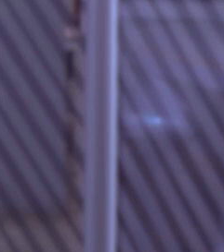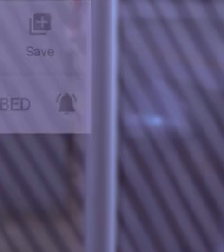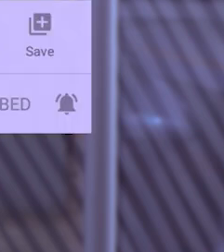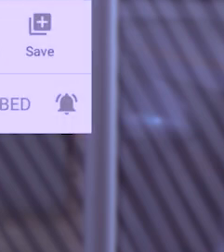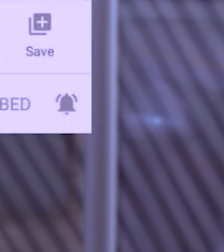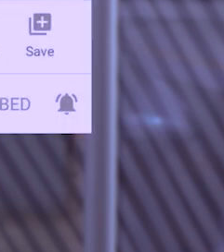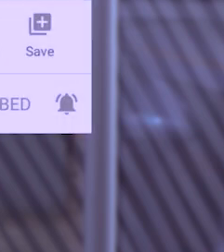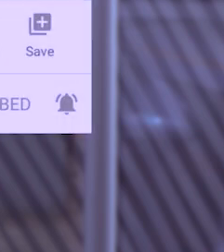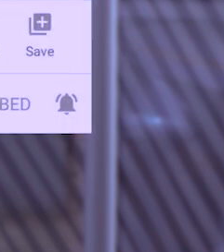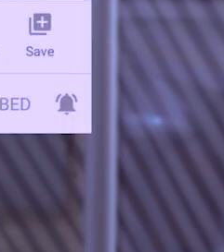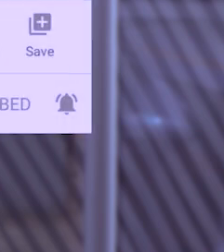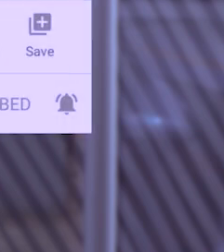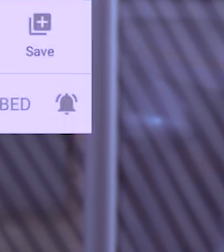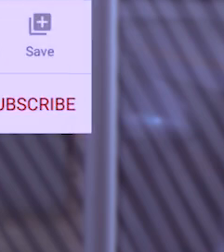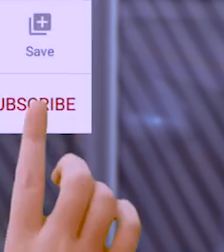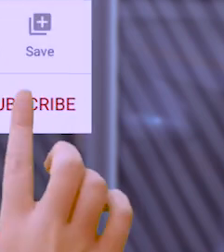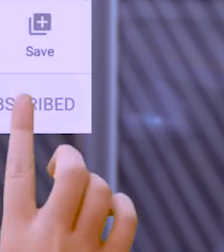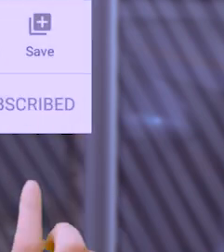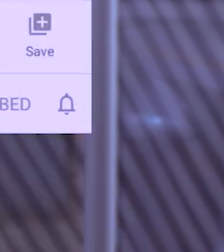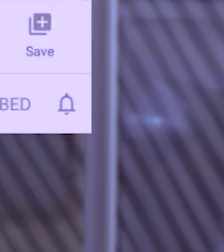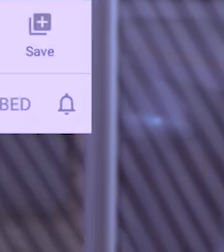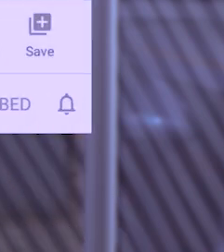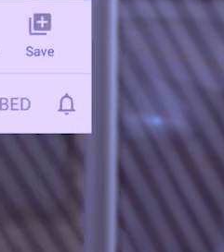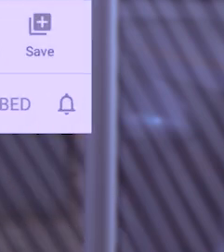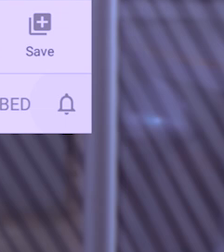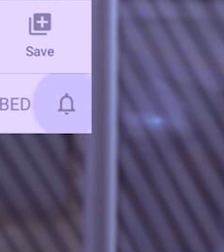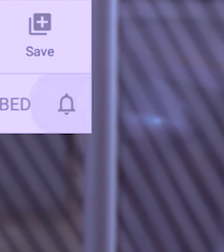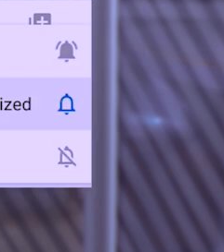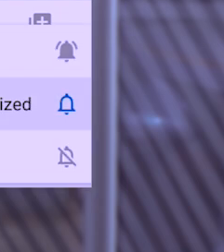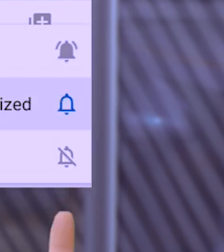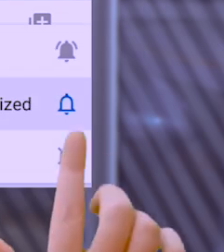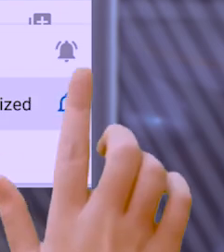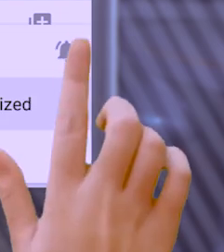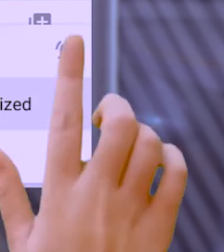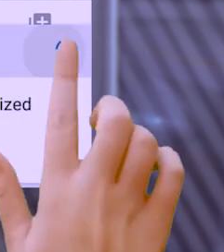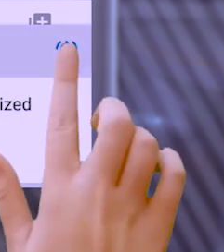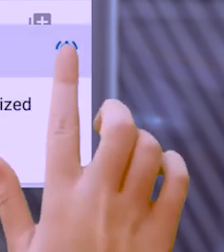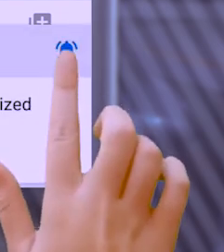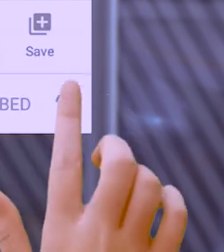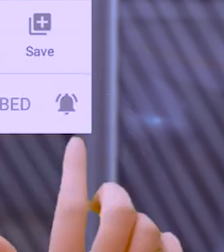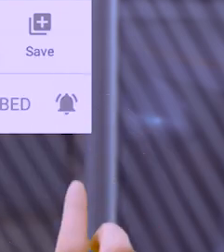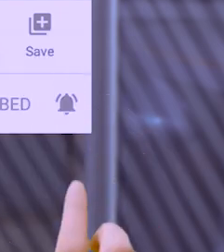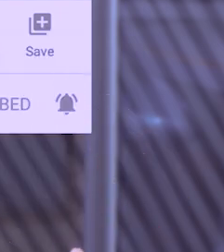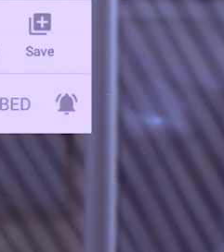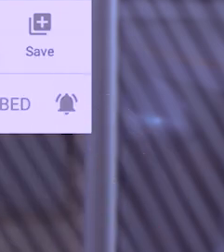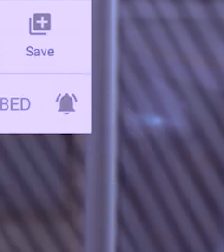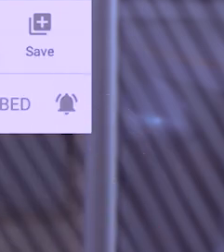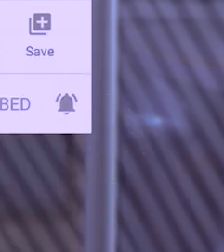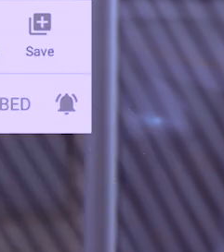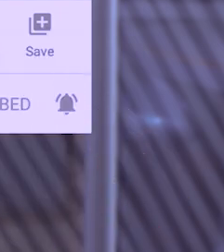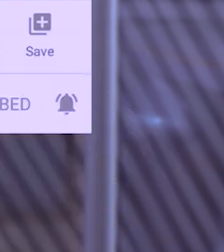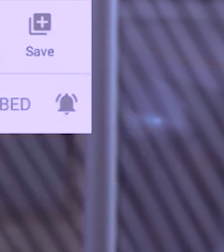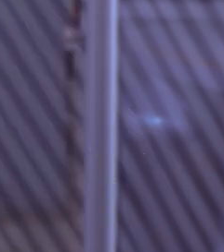Before you watch this video, don't forget to like and subscribe to Social Media Hegemon TV, and do not forget to press the notification button and to get